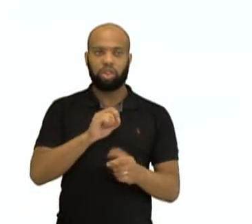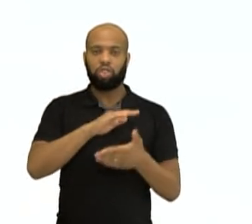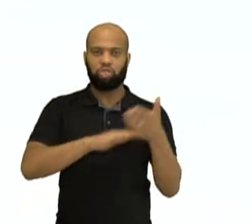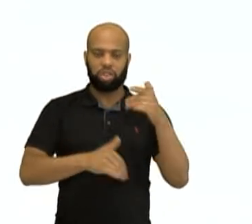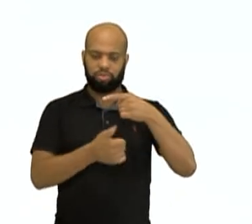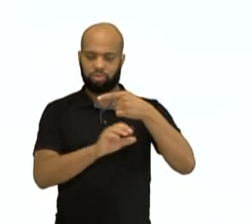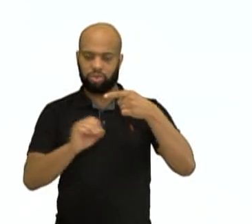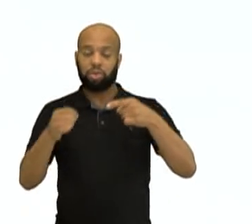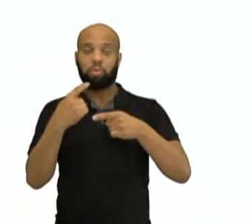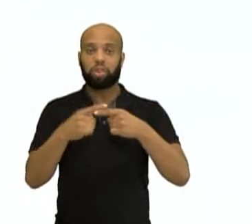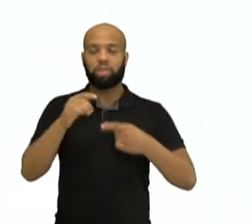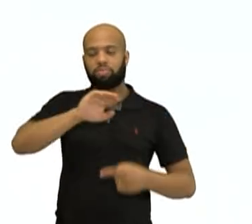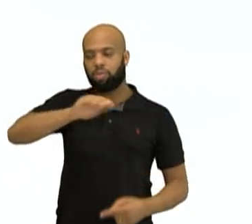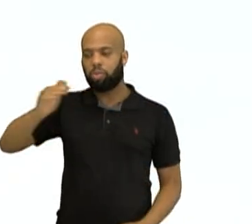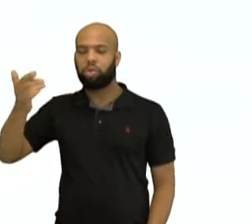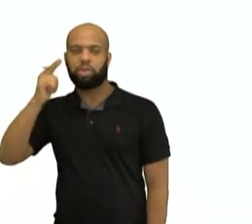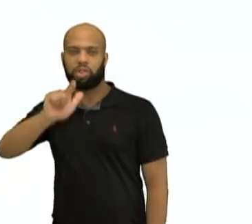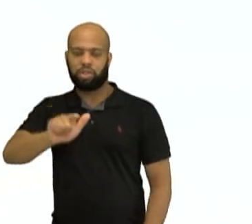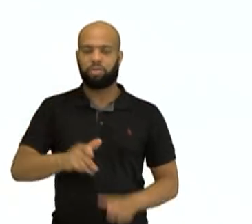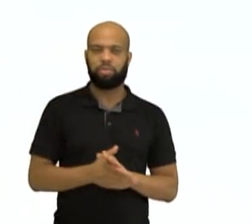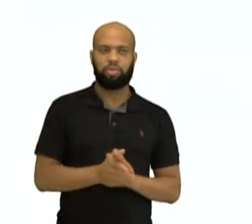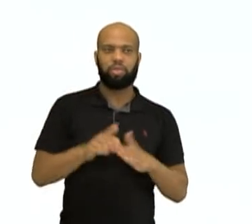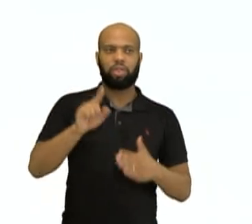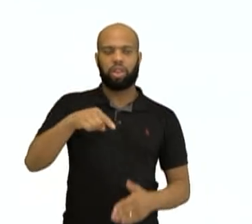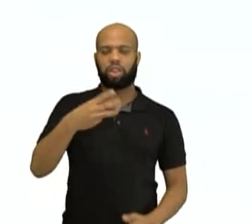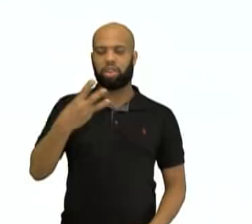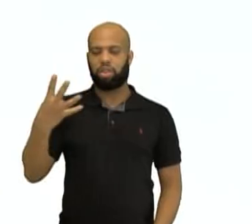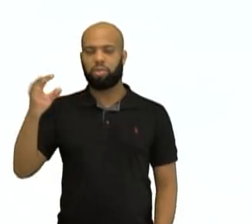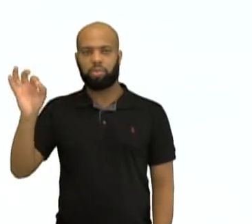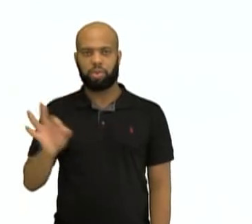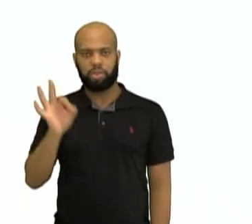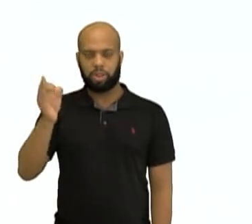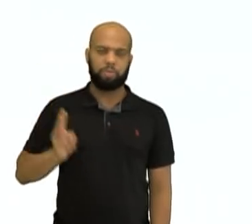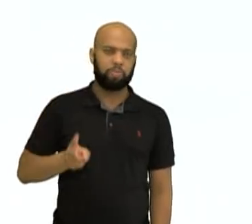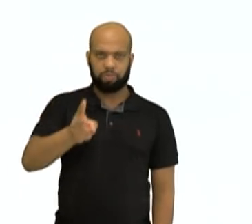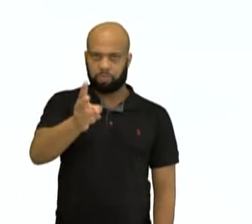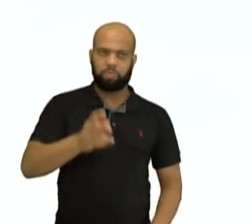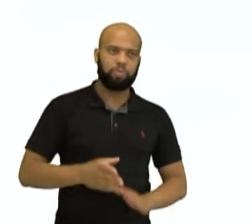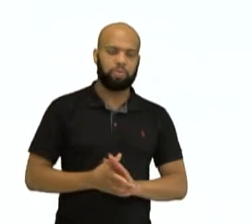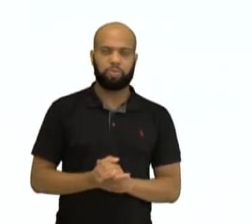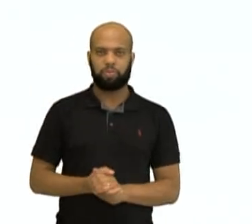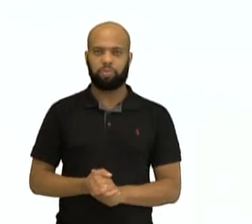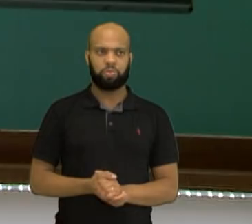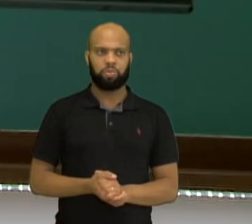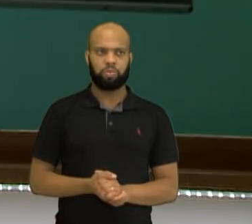100. Tá bom? Então é isso, 34%. Continuando.